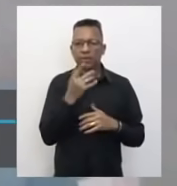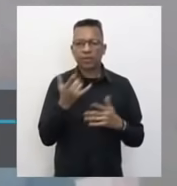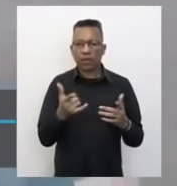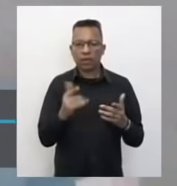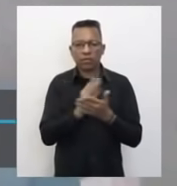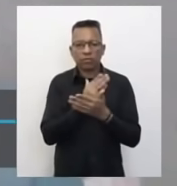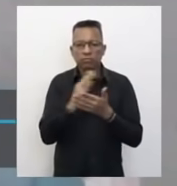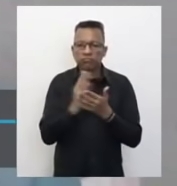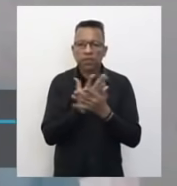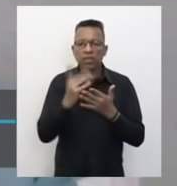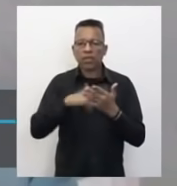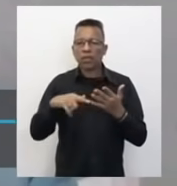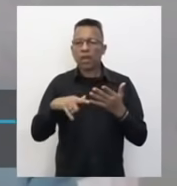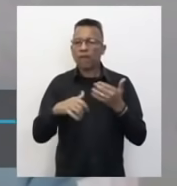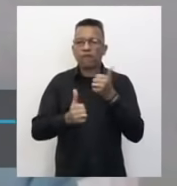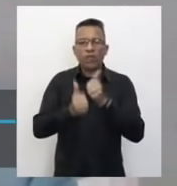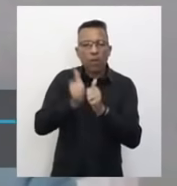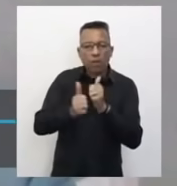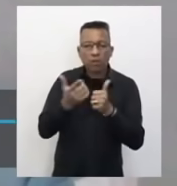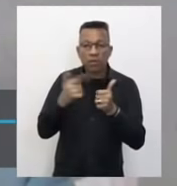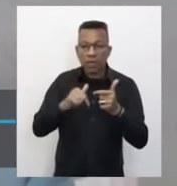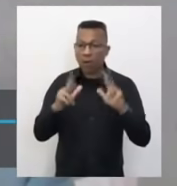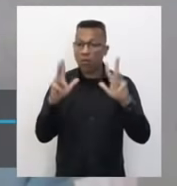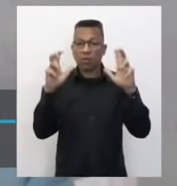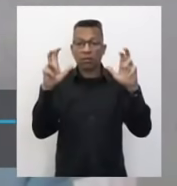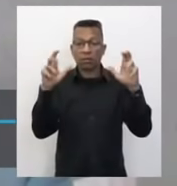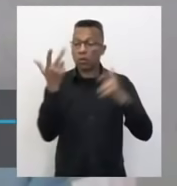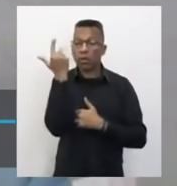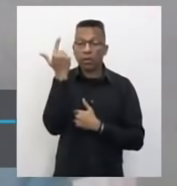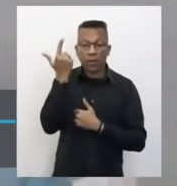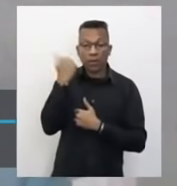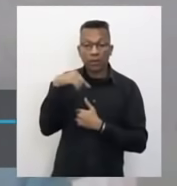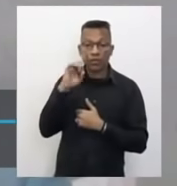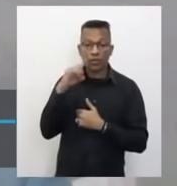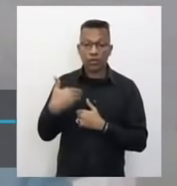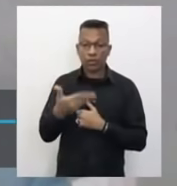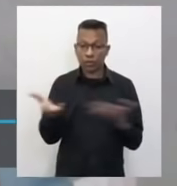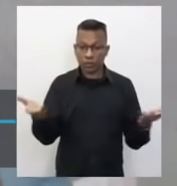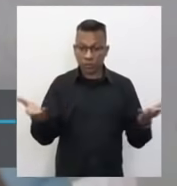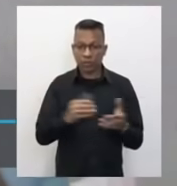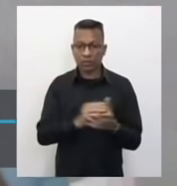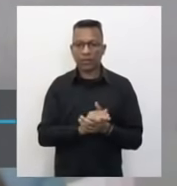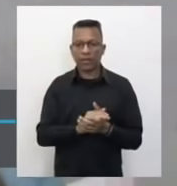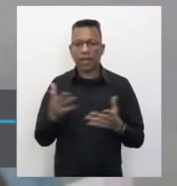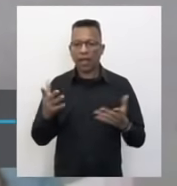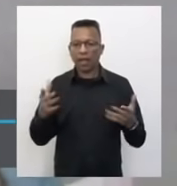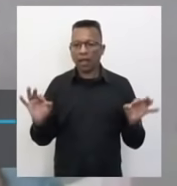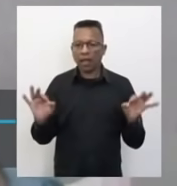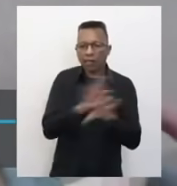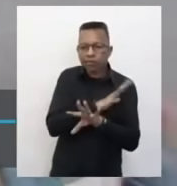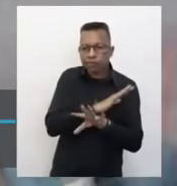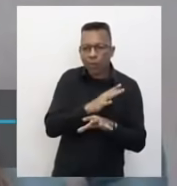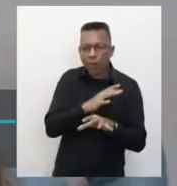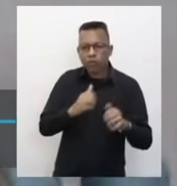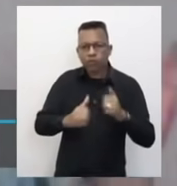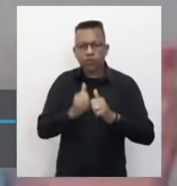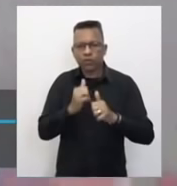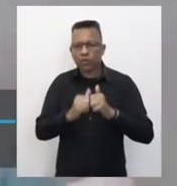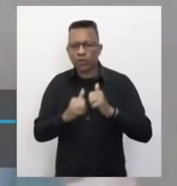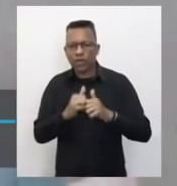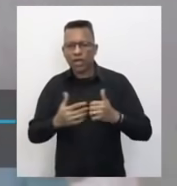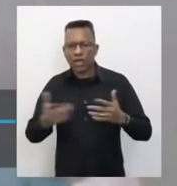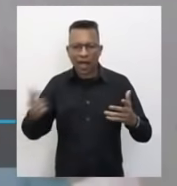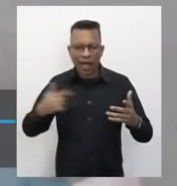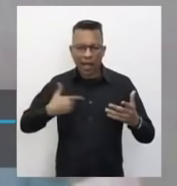como futebol, que eu falei agora, que é um tema tão corriqueiro no nosso dia a dia. Acabou o jogo, as pessoas começam a jogar um monte